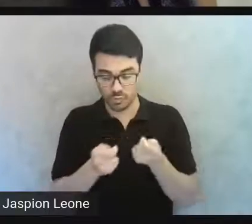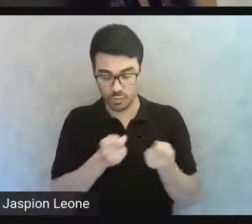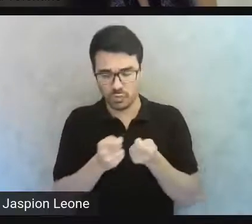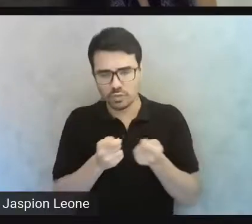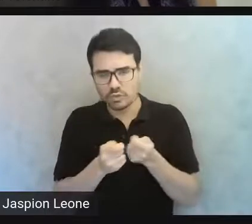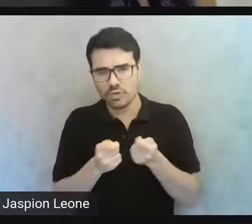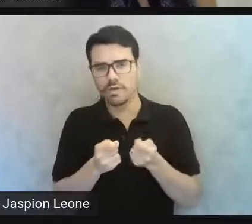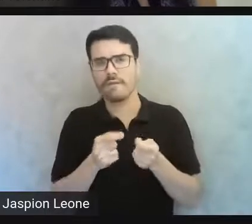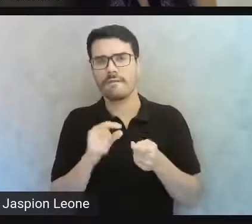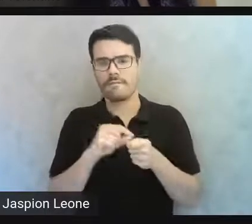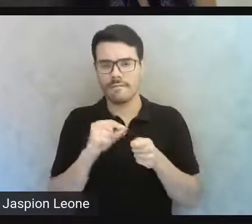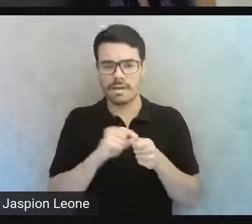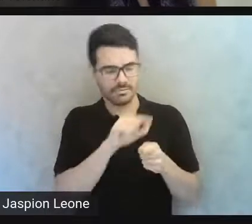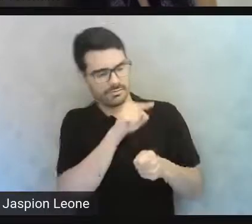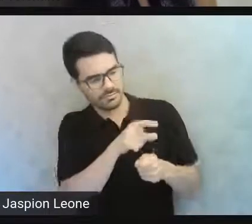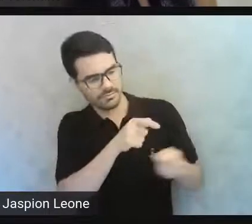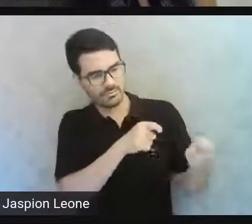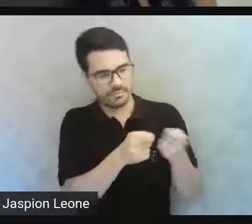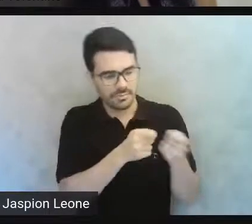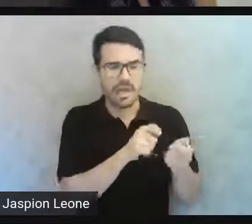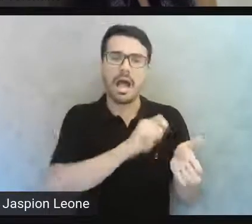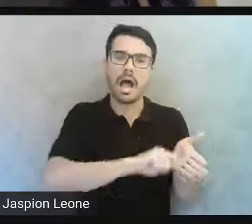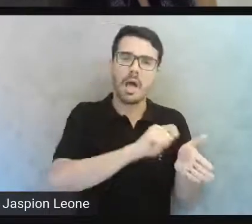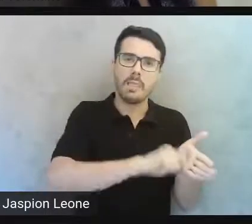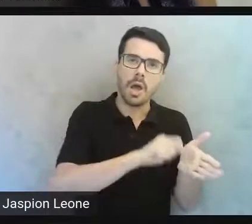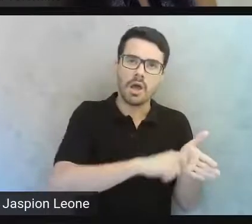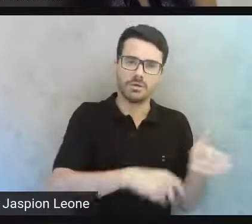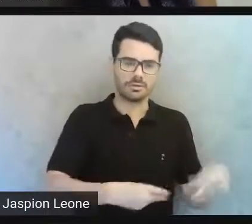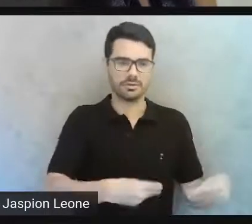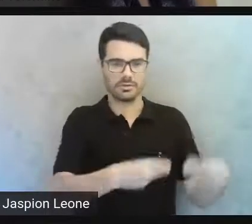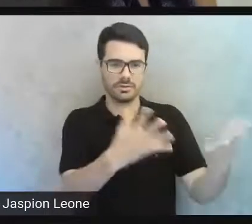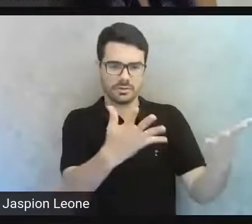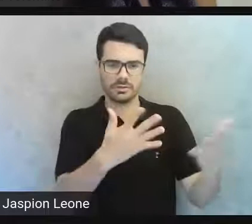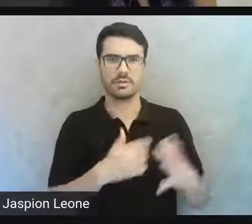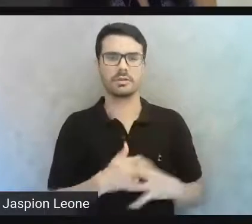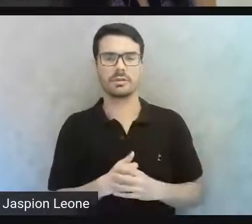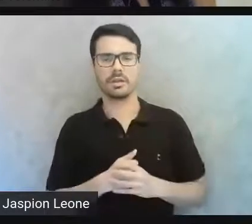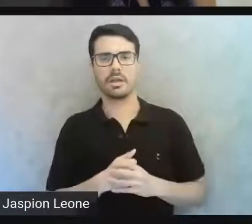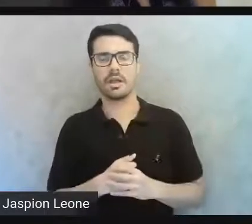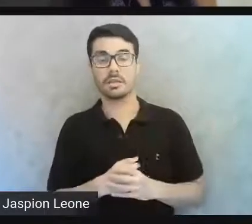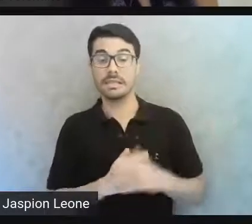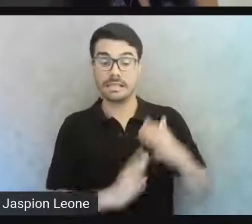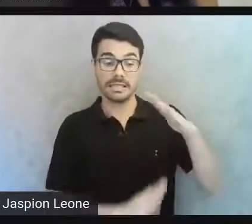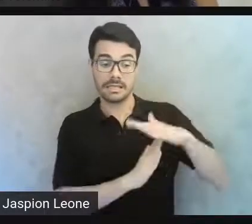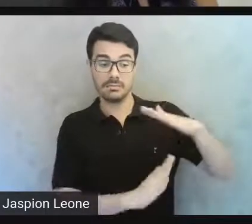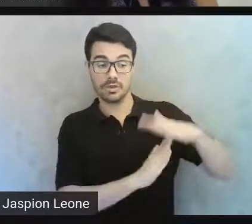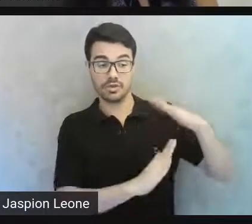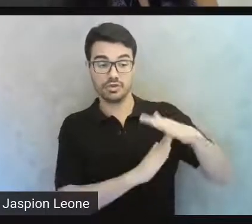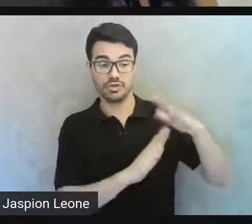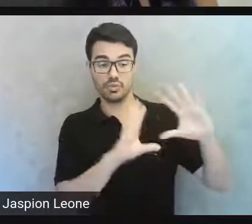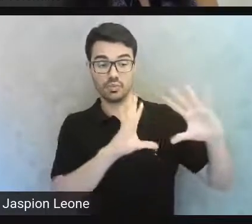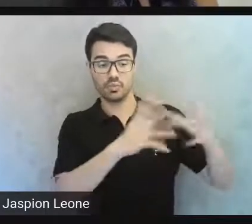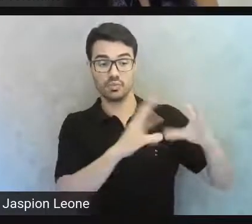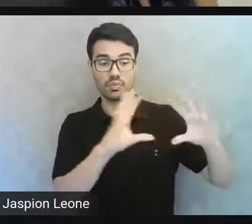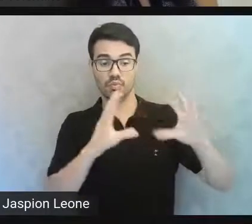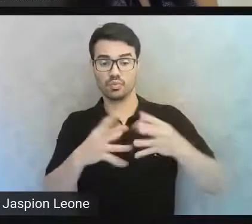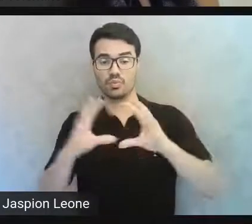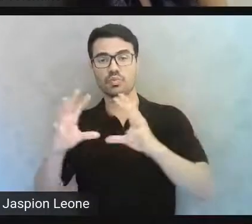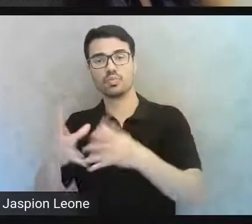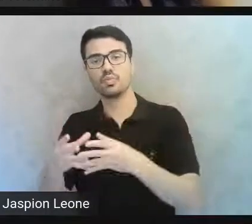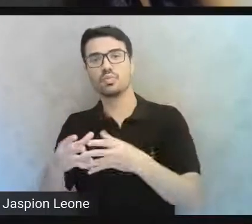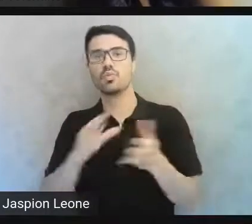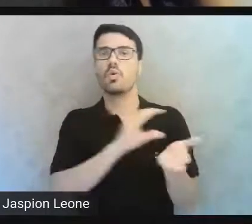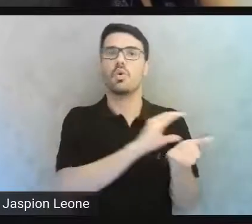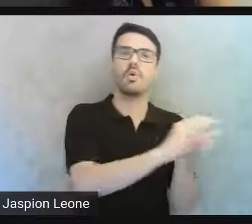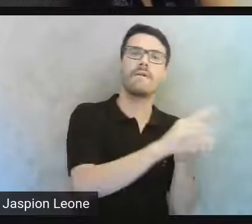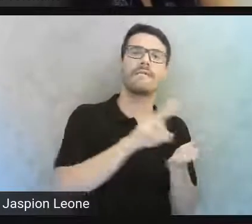os gastos, tá? Faça só isso, anote os gastos, depois faça a limitação das categorias, né? Do orçamento.